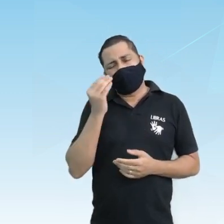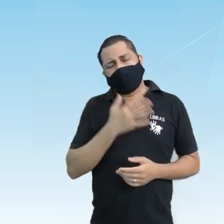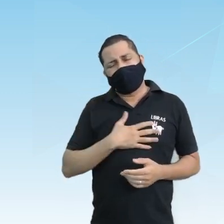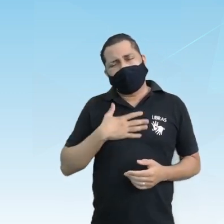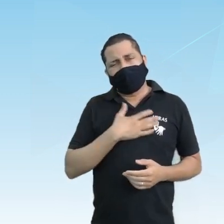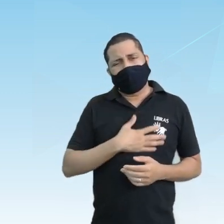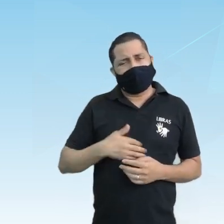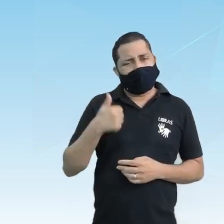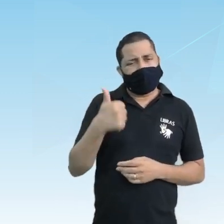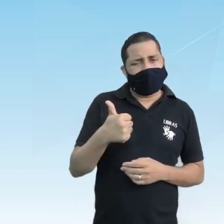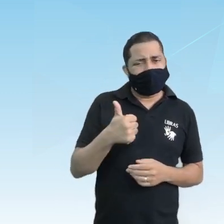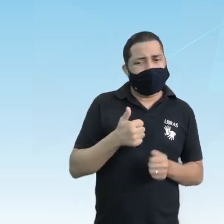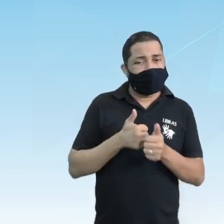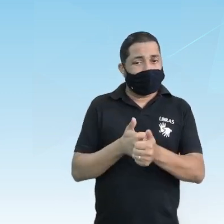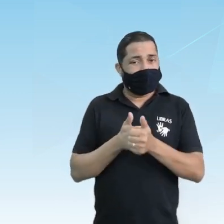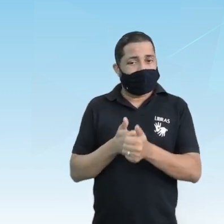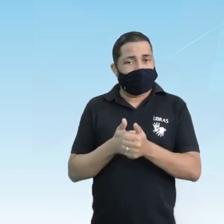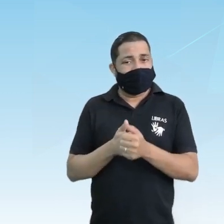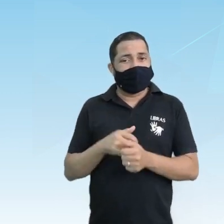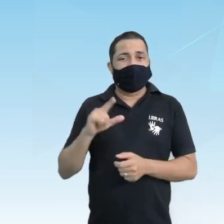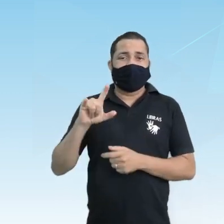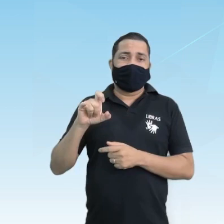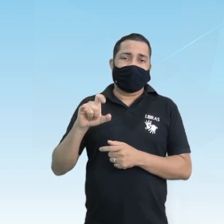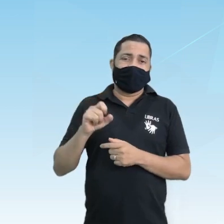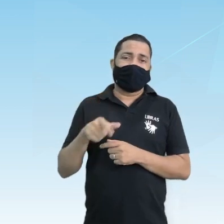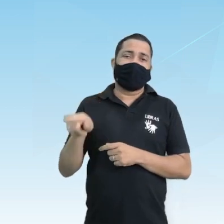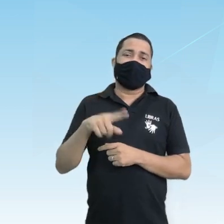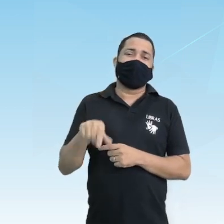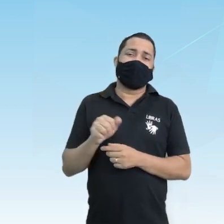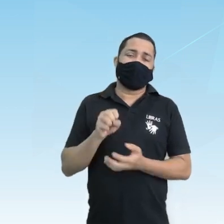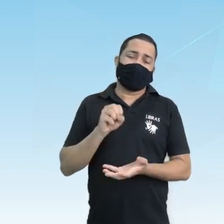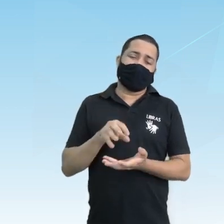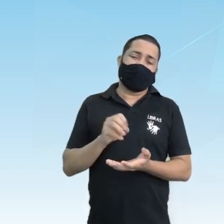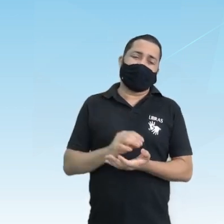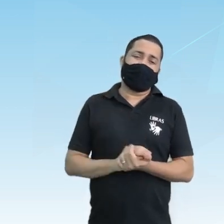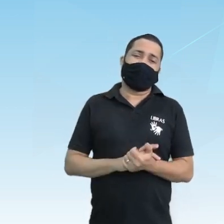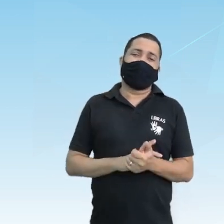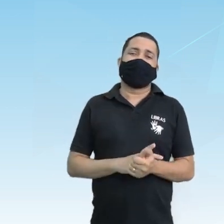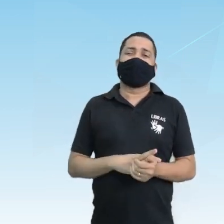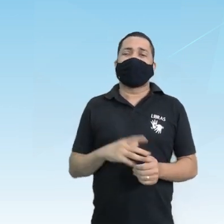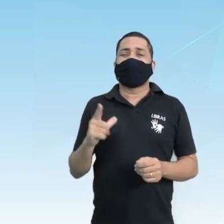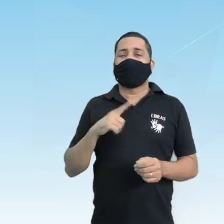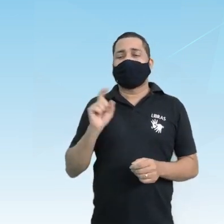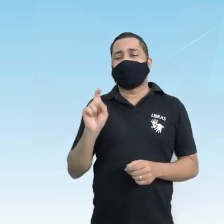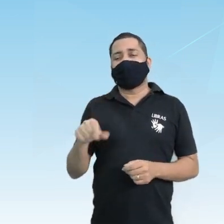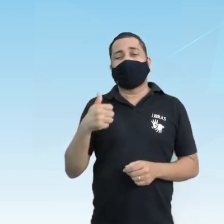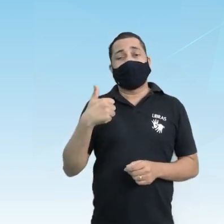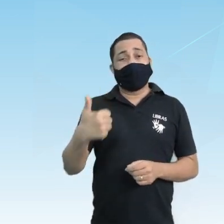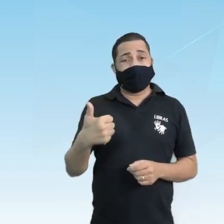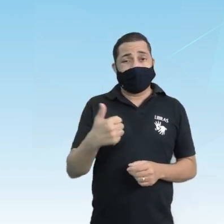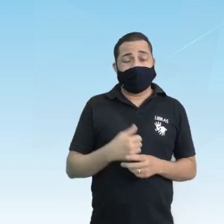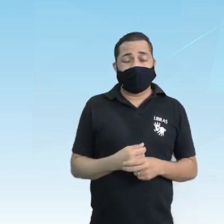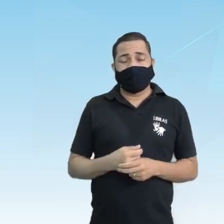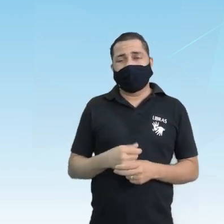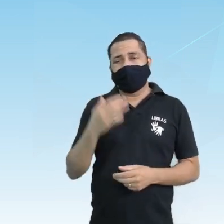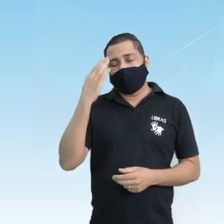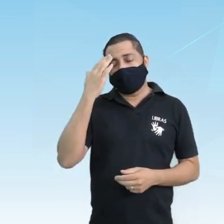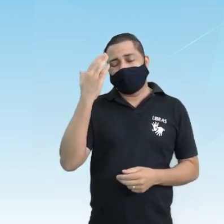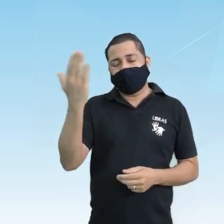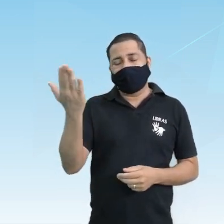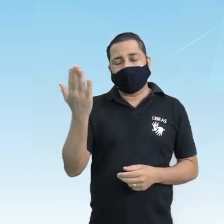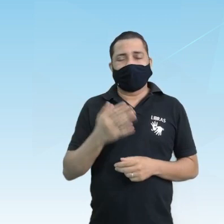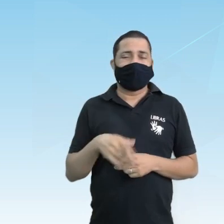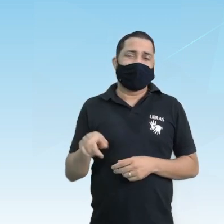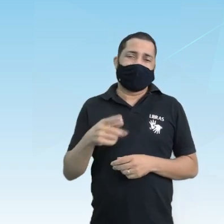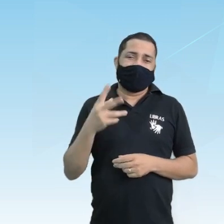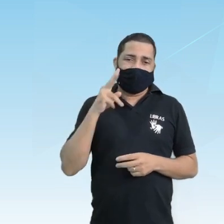seu like, segue a nossa página no Instagram, @educaps, segue aqui, dá um like aqui no vídeo e muito obrigado por vocês